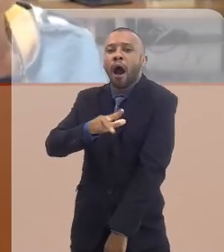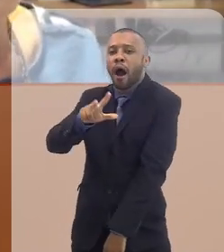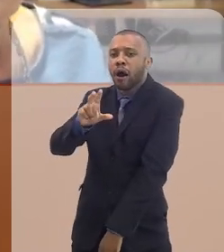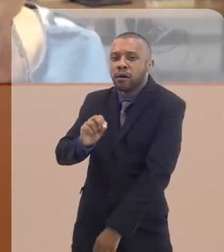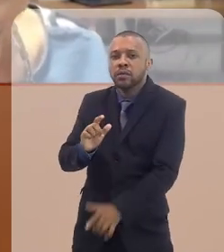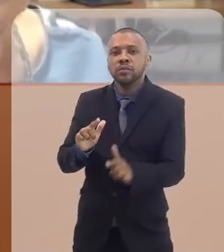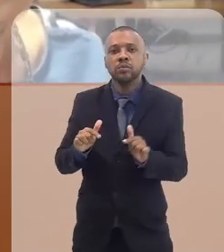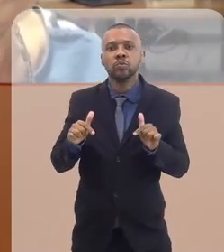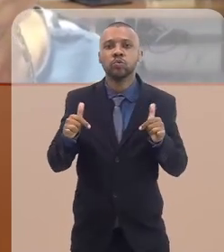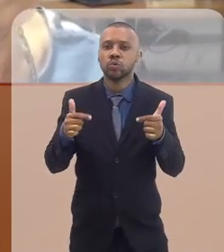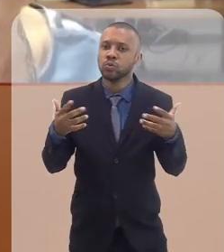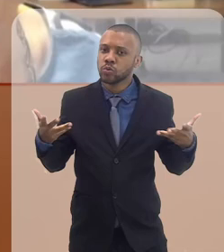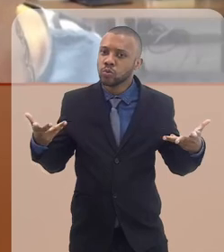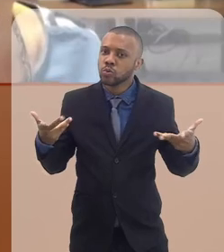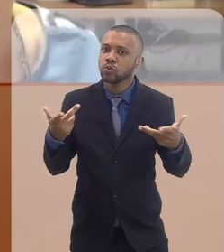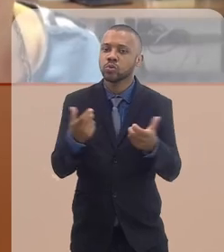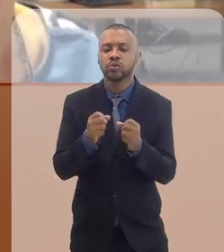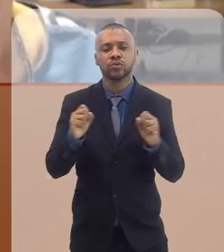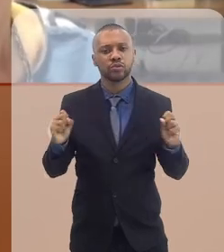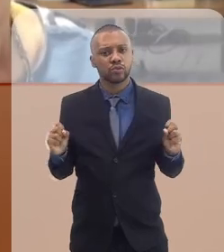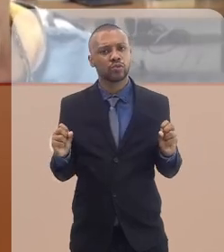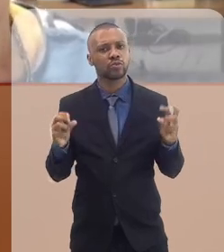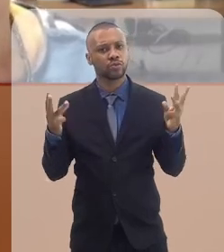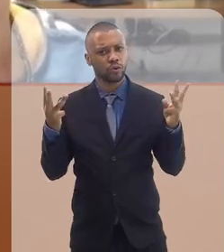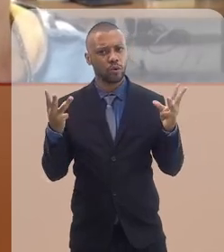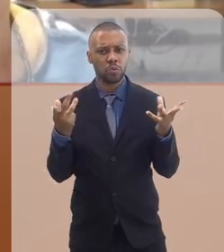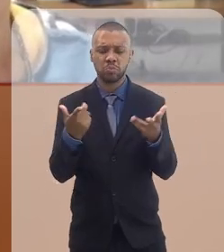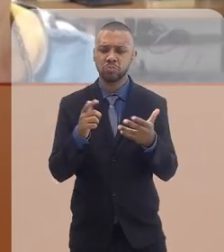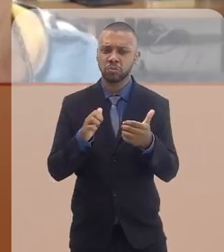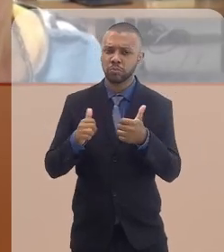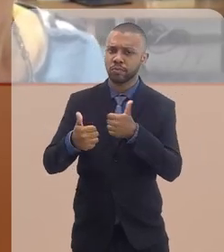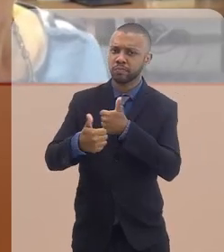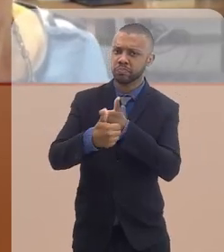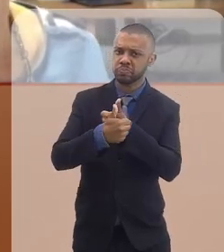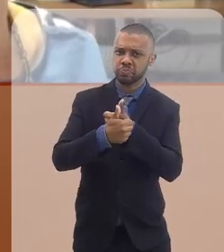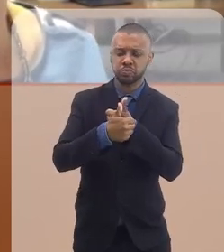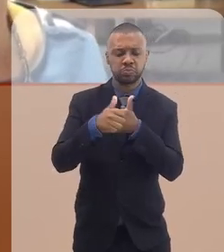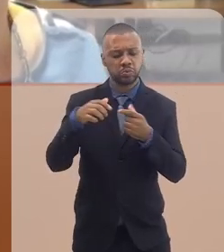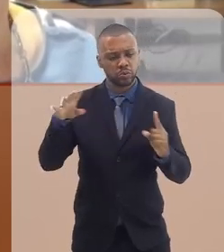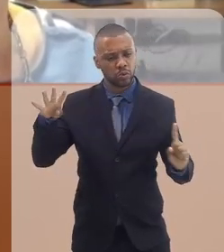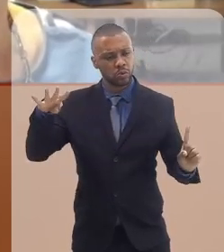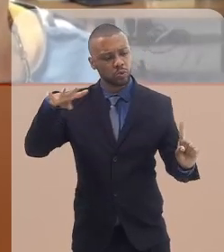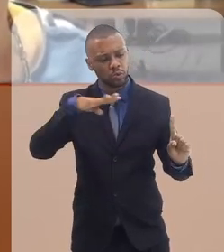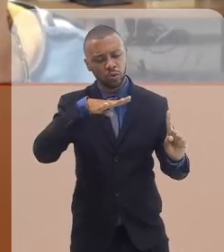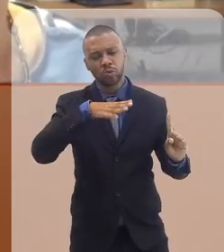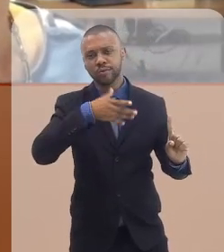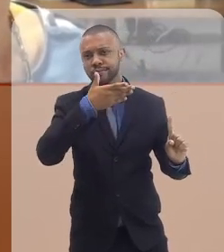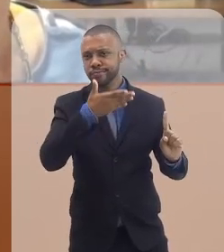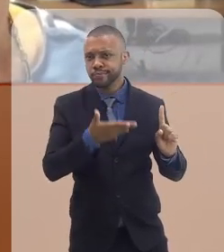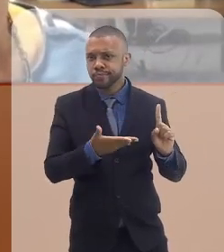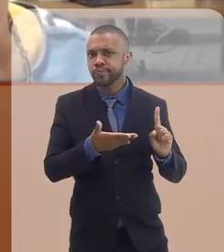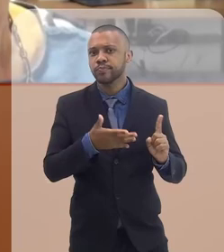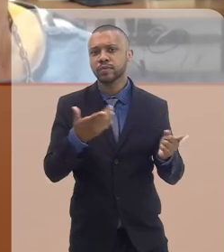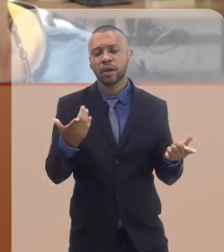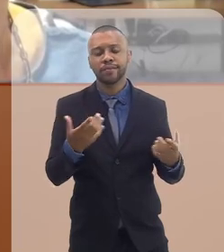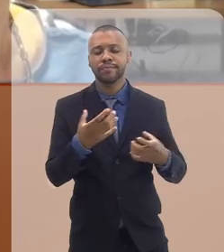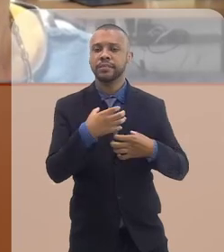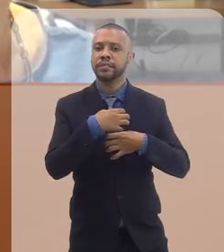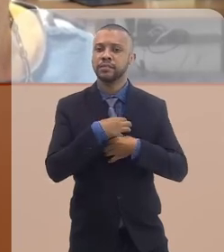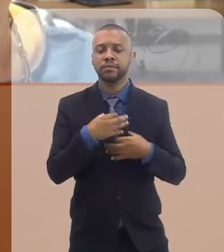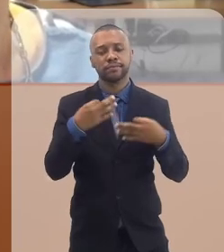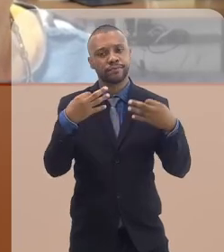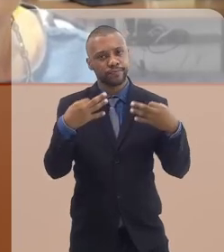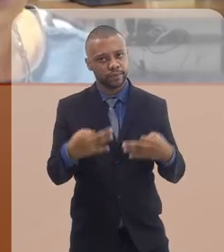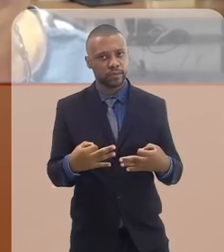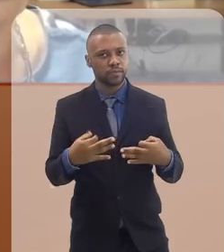estudantes dando show em posições de destaque, eu